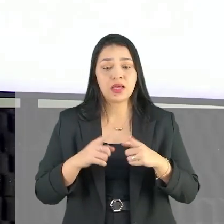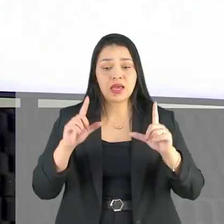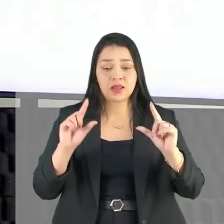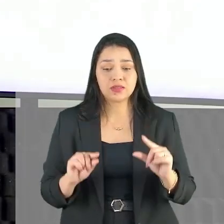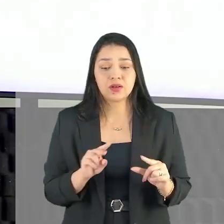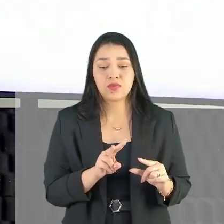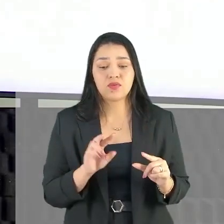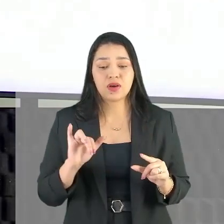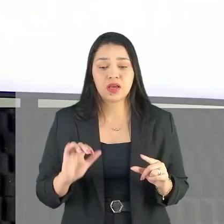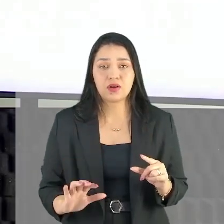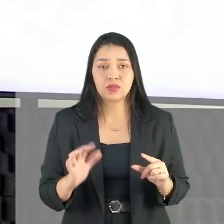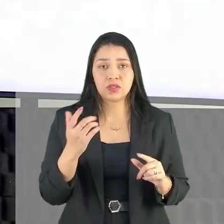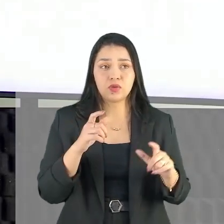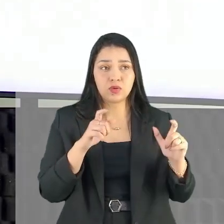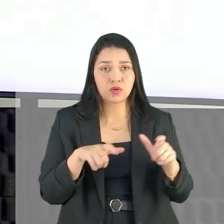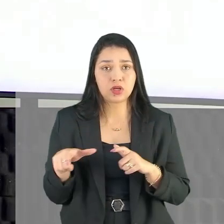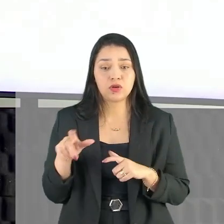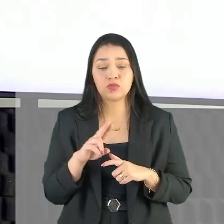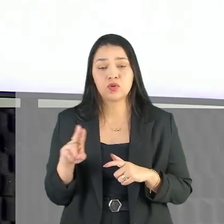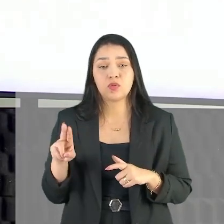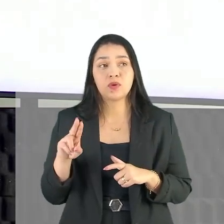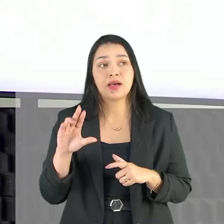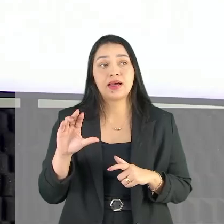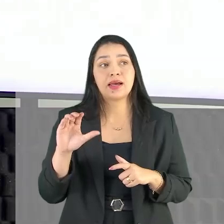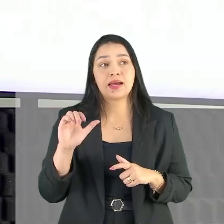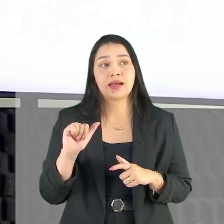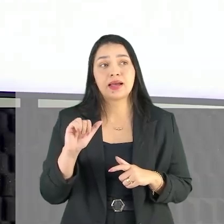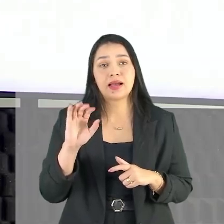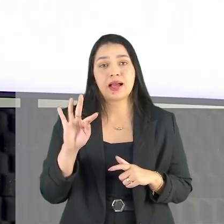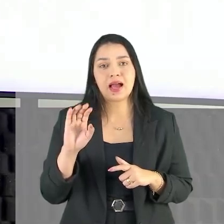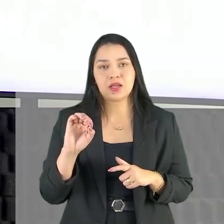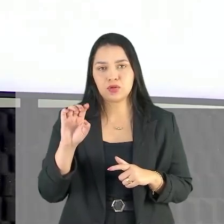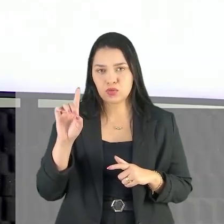vai acontecer em um local que a gente chama de cátodo.